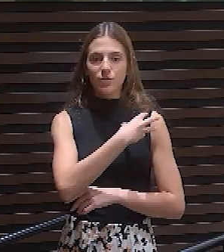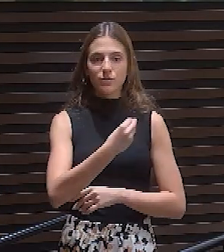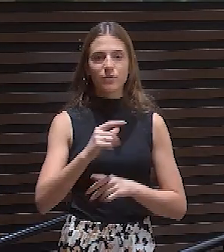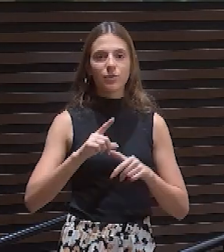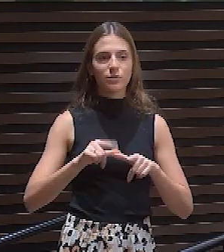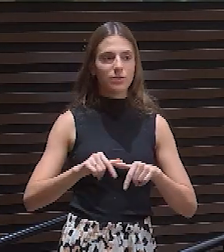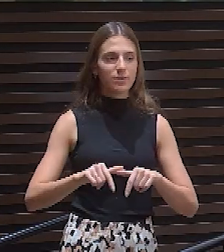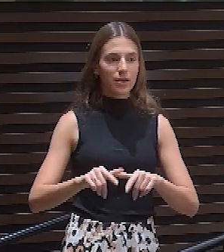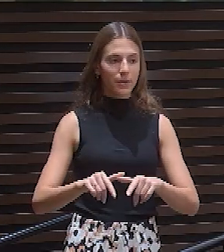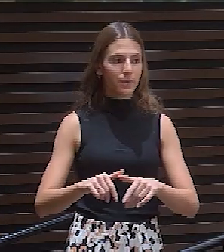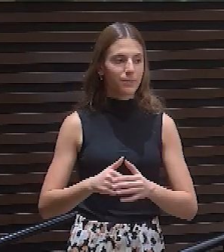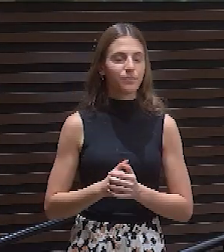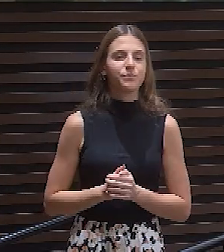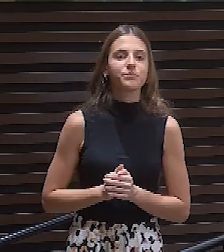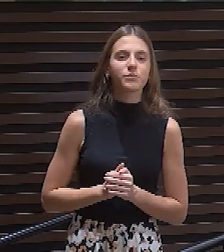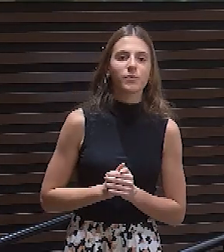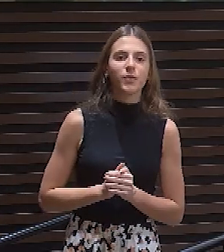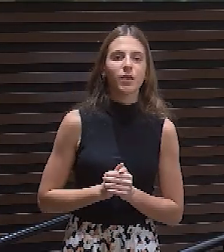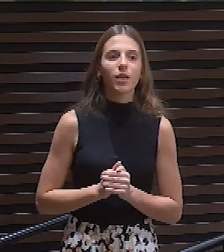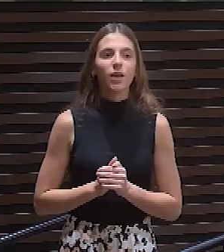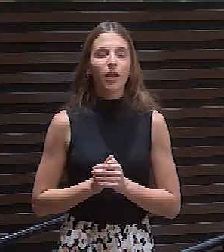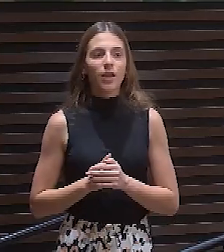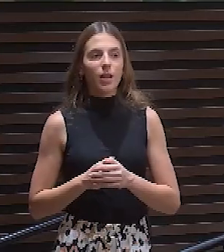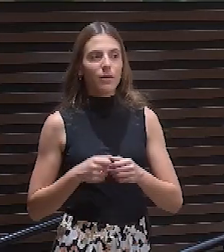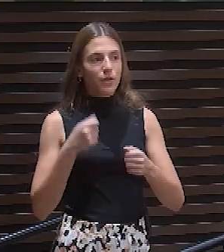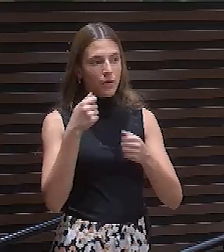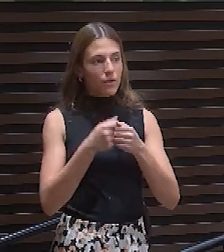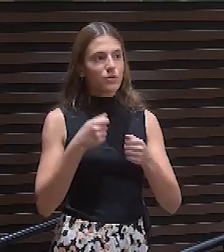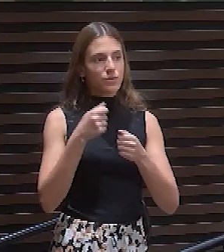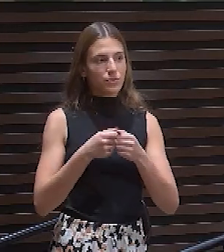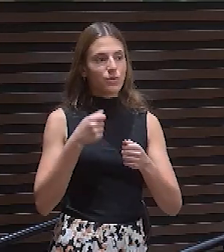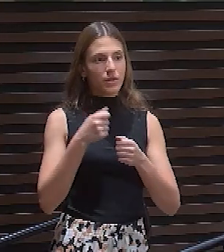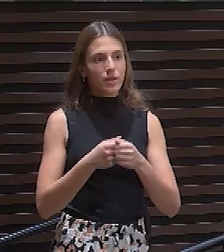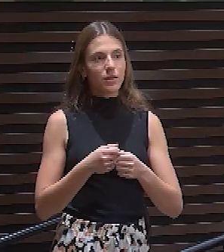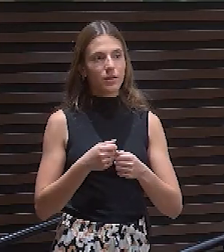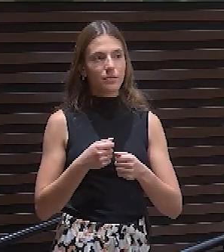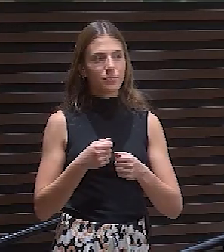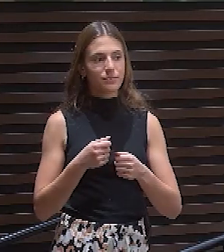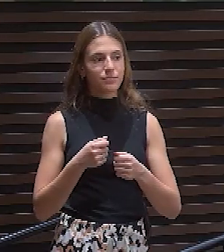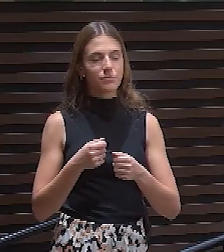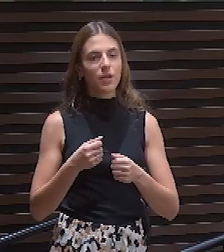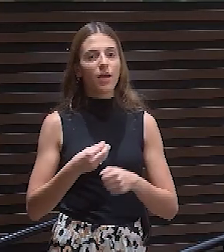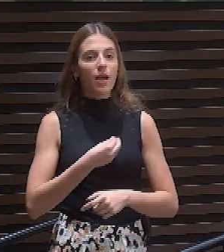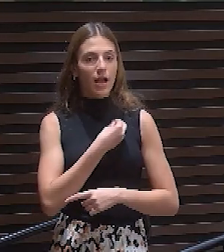Ela foi construída ali em Gilgal, a vida da ressurreição.